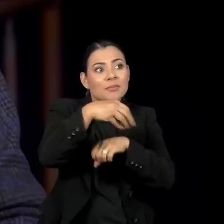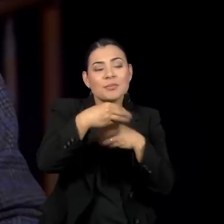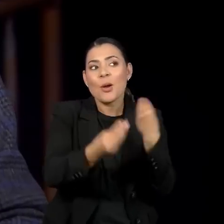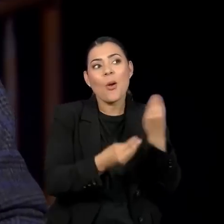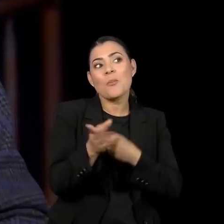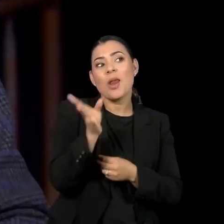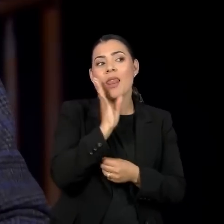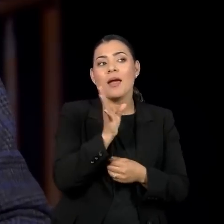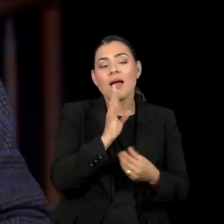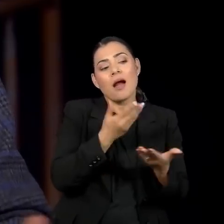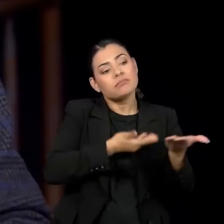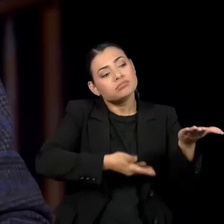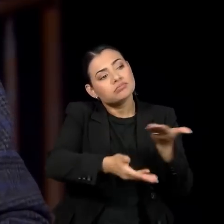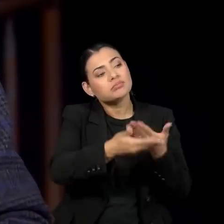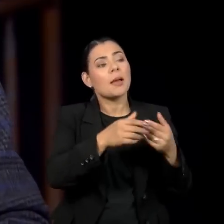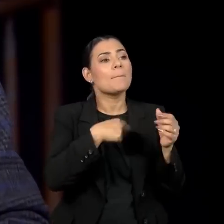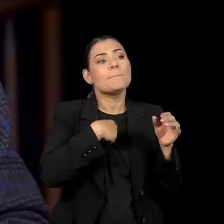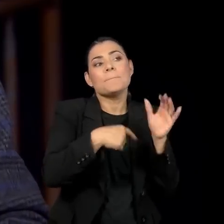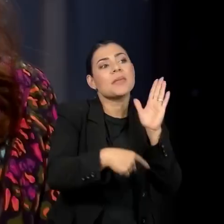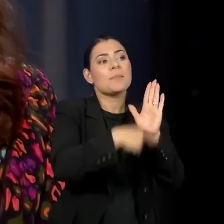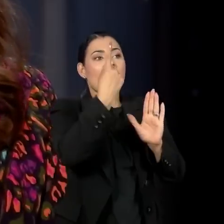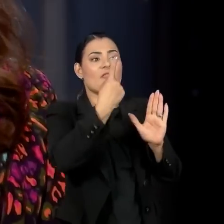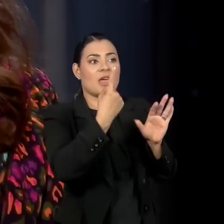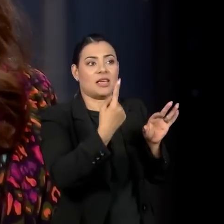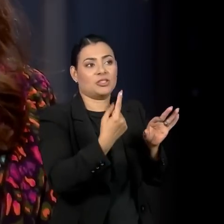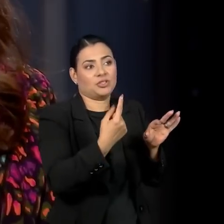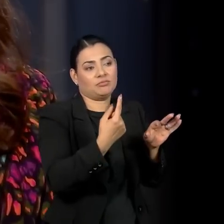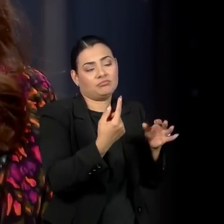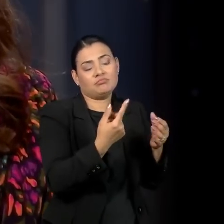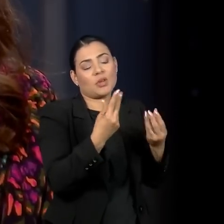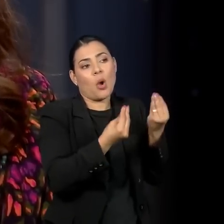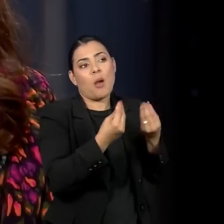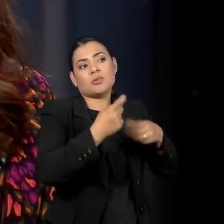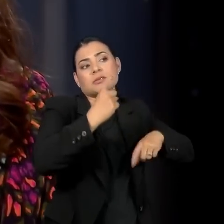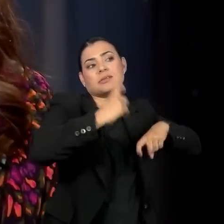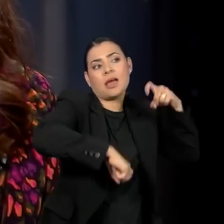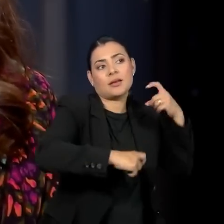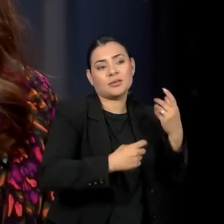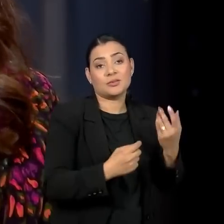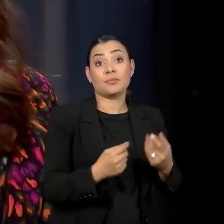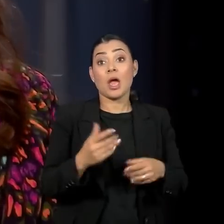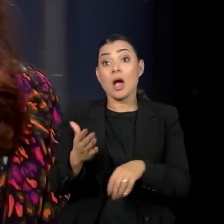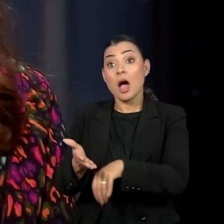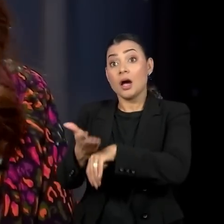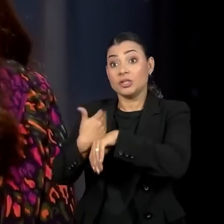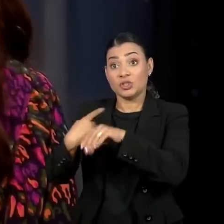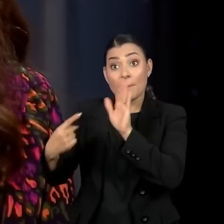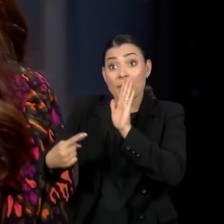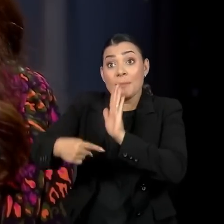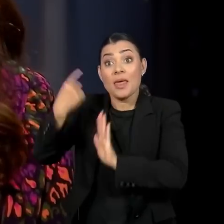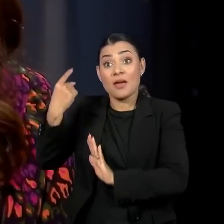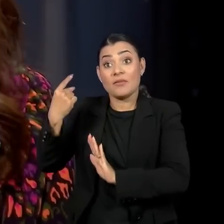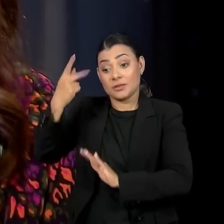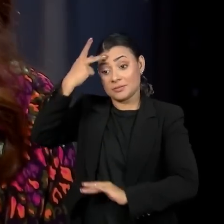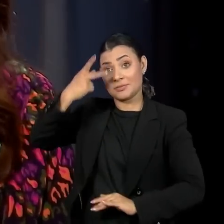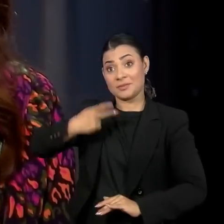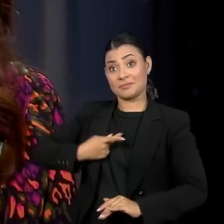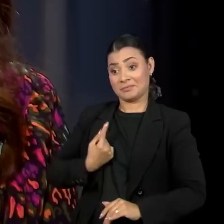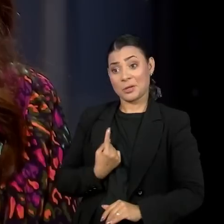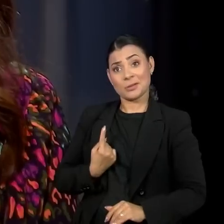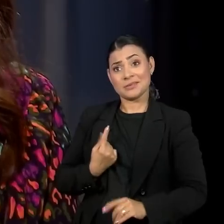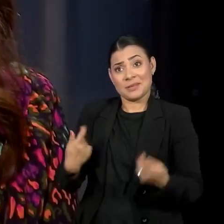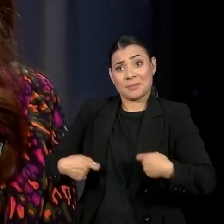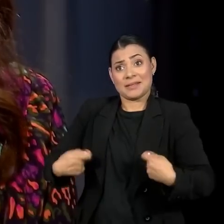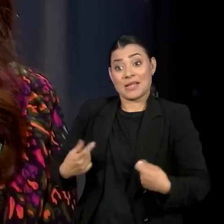ser legal a primeira vez? Eu acho que antes de você ter uma primeira vez com uma pessoa, você precisa ter uma primeira vez com você, né?